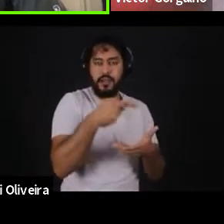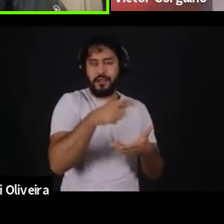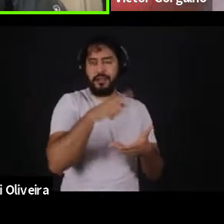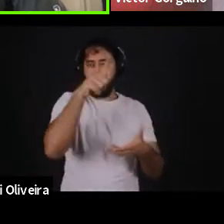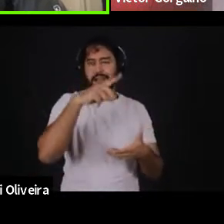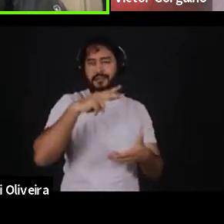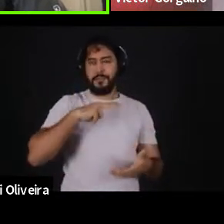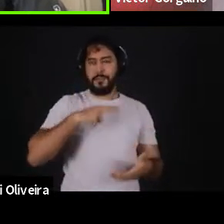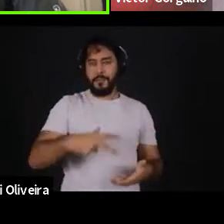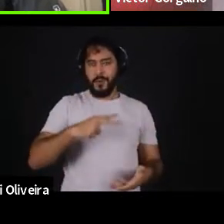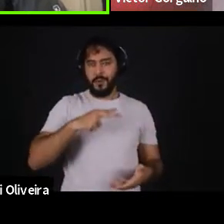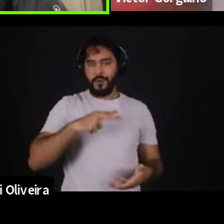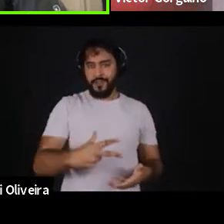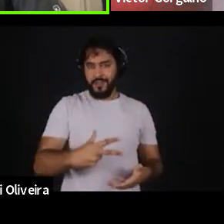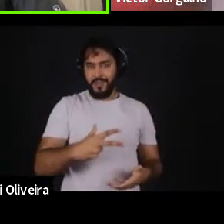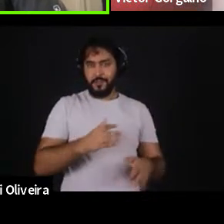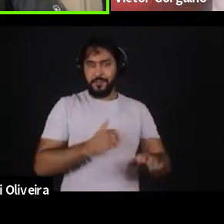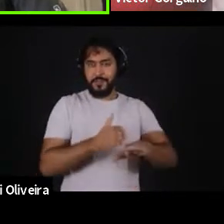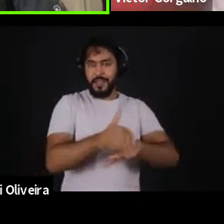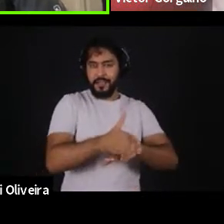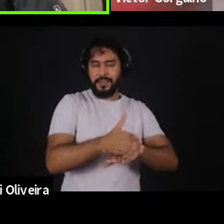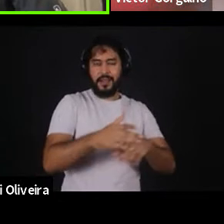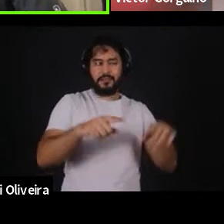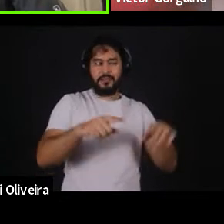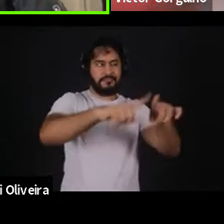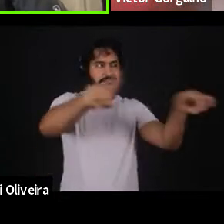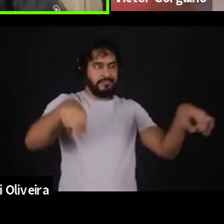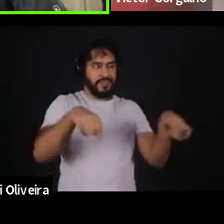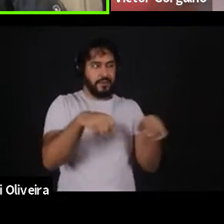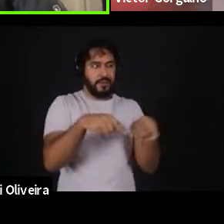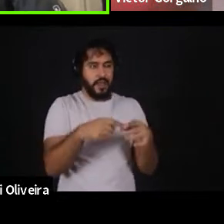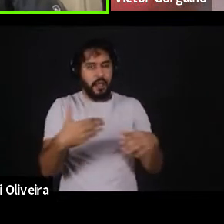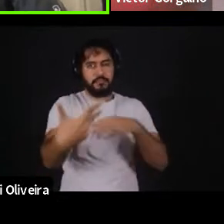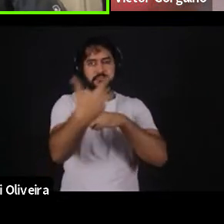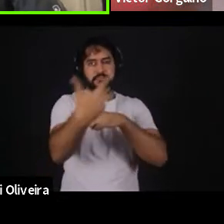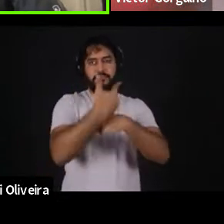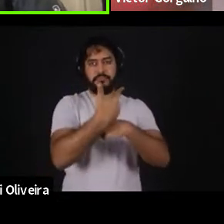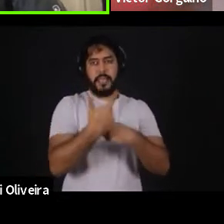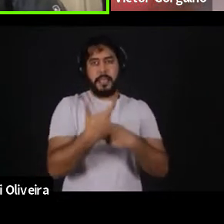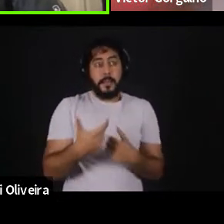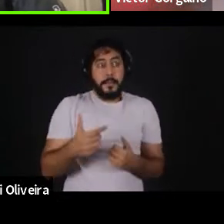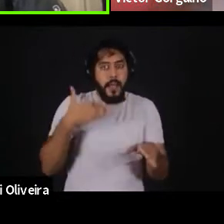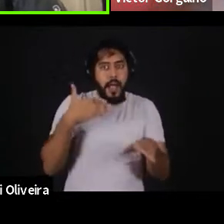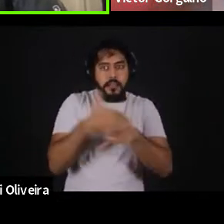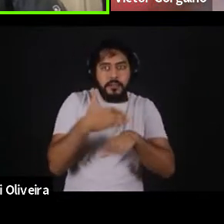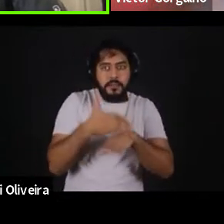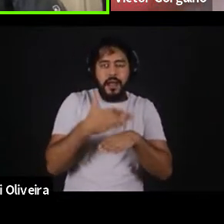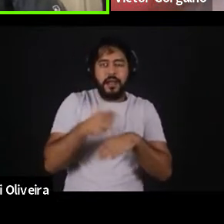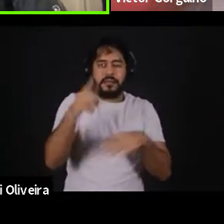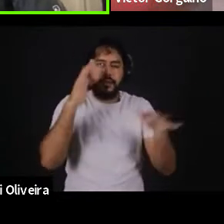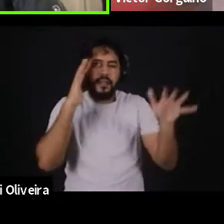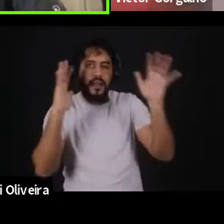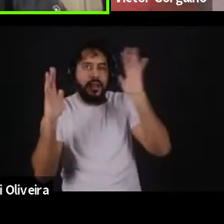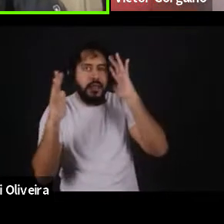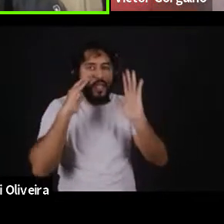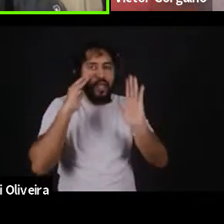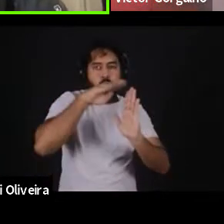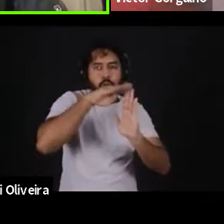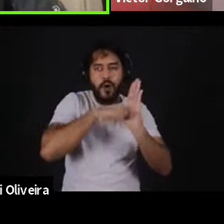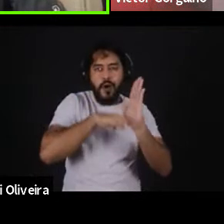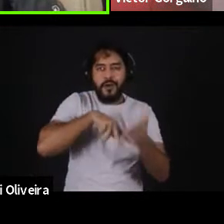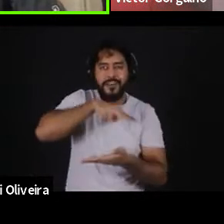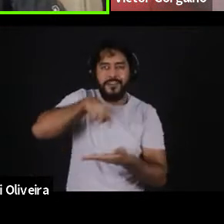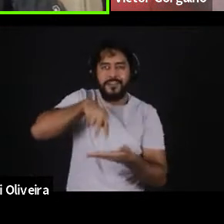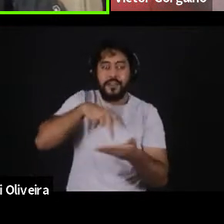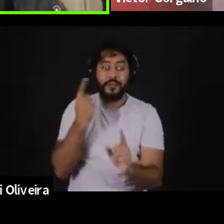quando eu cresci, para entrar no estúdio, para participar desse delírio de que é a coreografia, é que eu encontrei a filosofia por